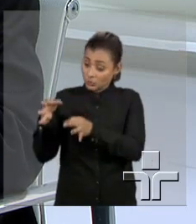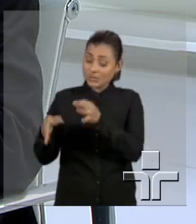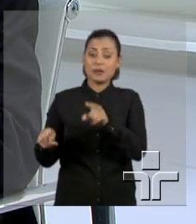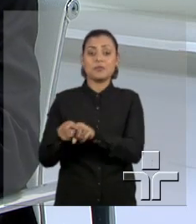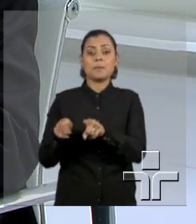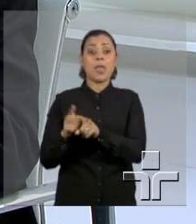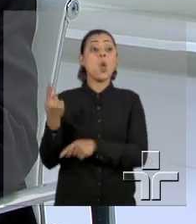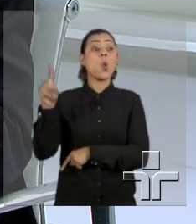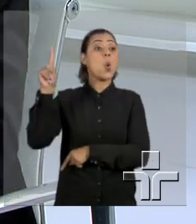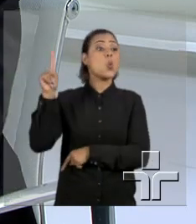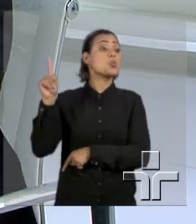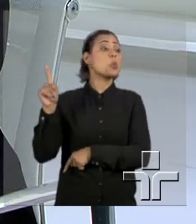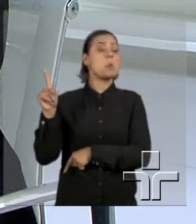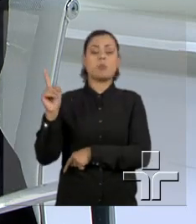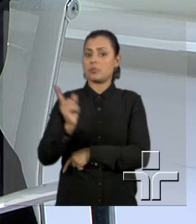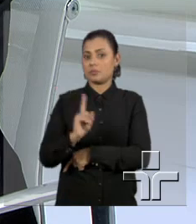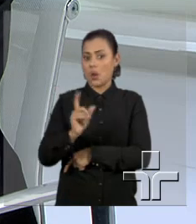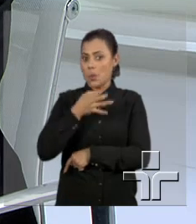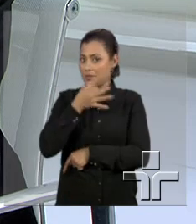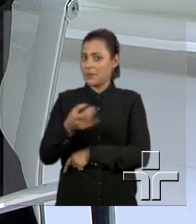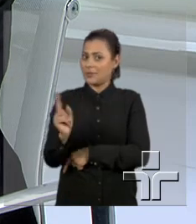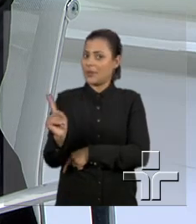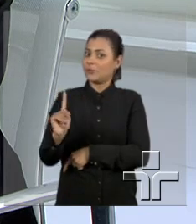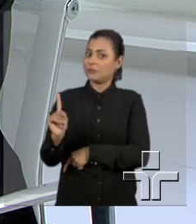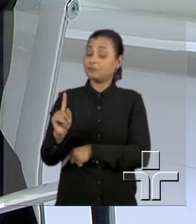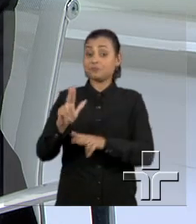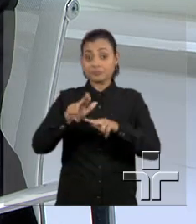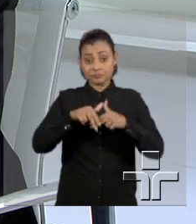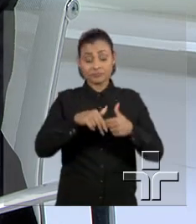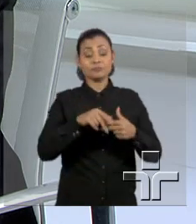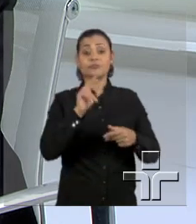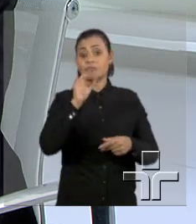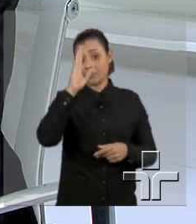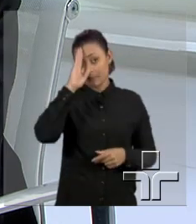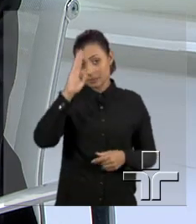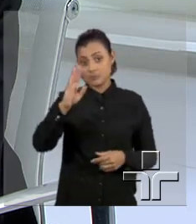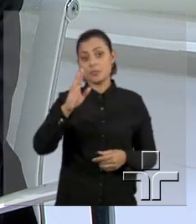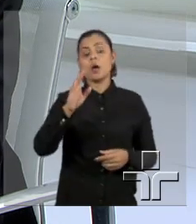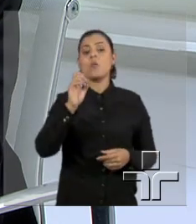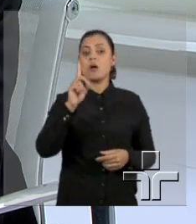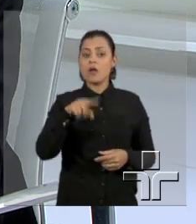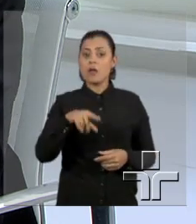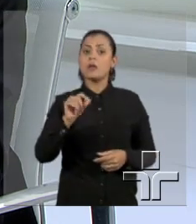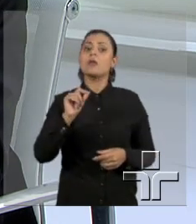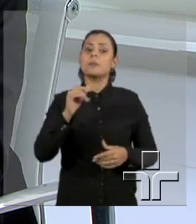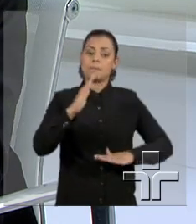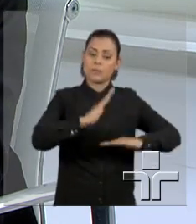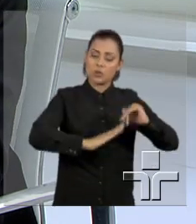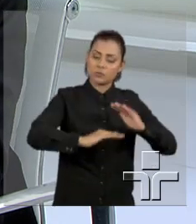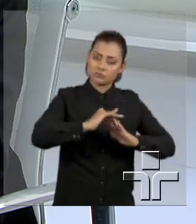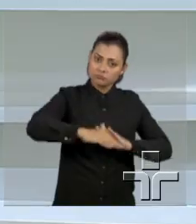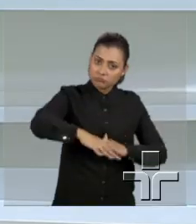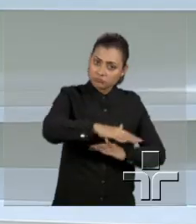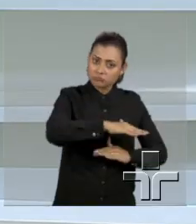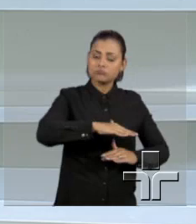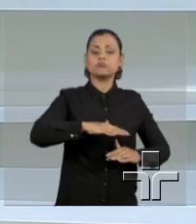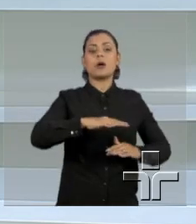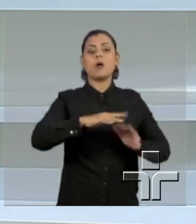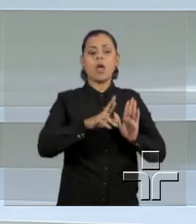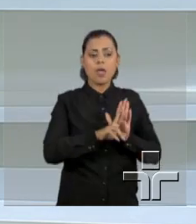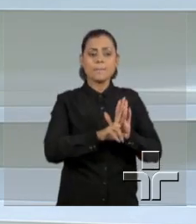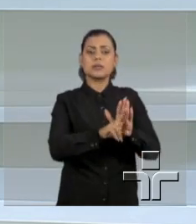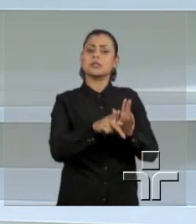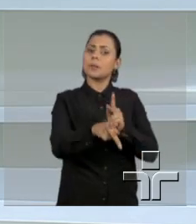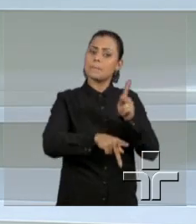último. Os poderes que dialogam mais, porque são políticos, não são profissionalizados, representam